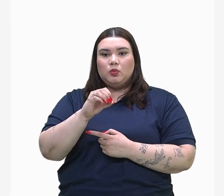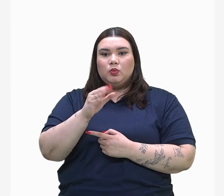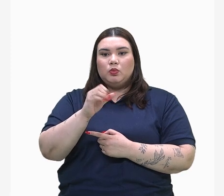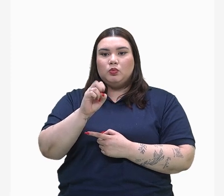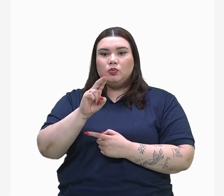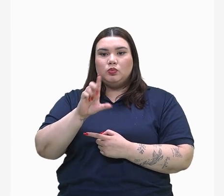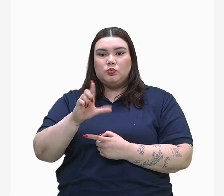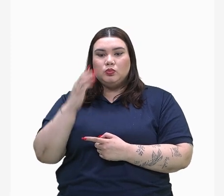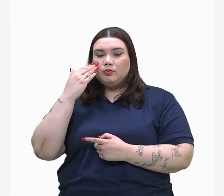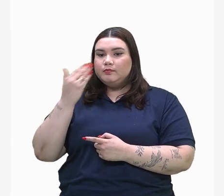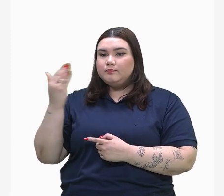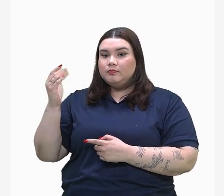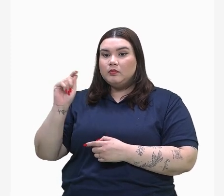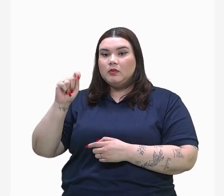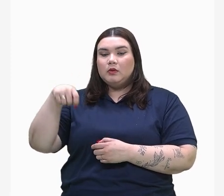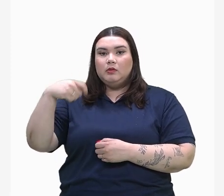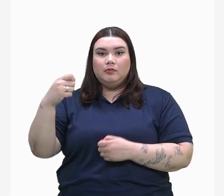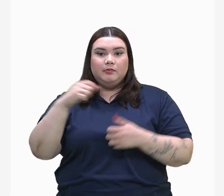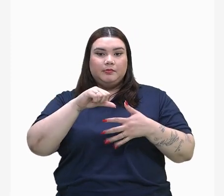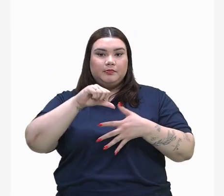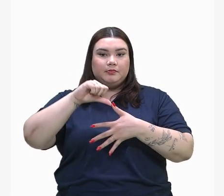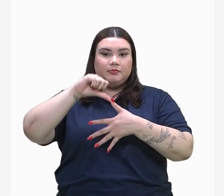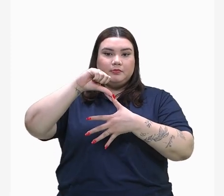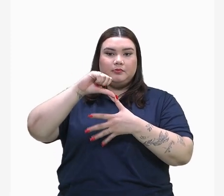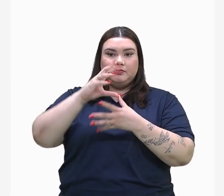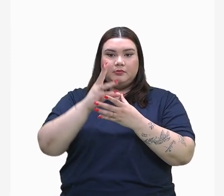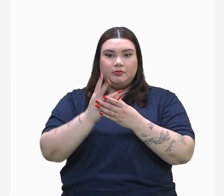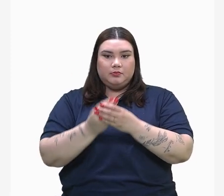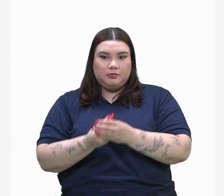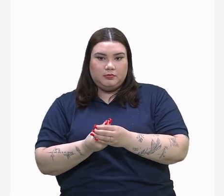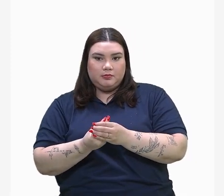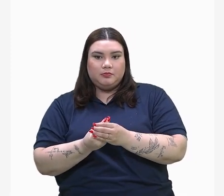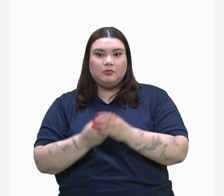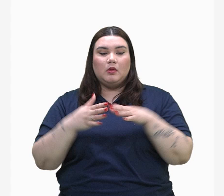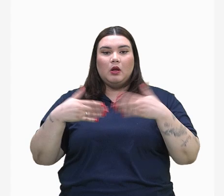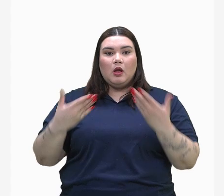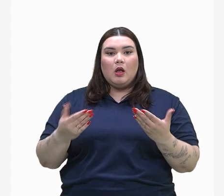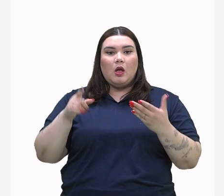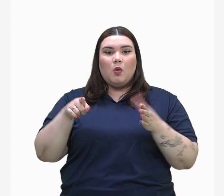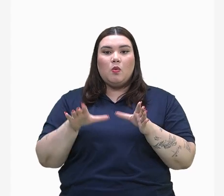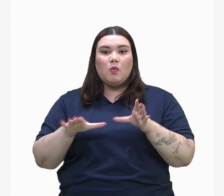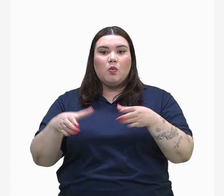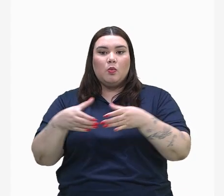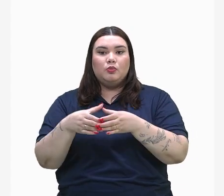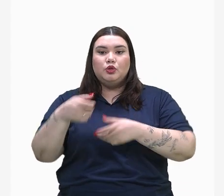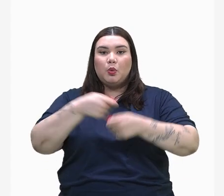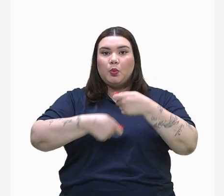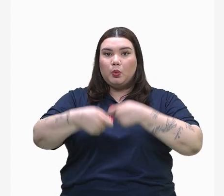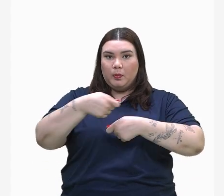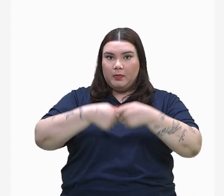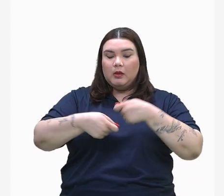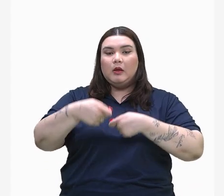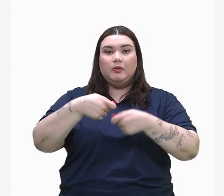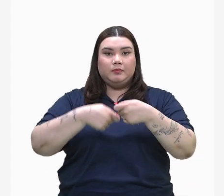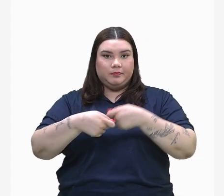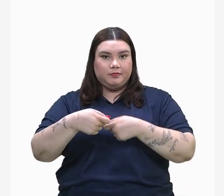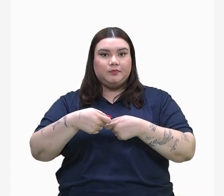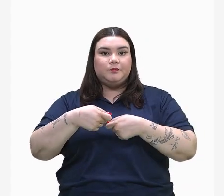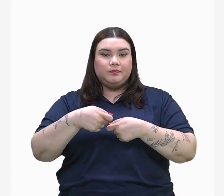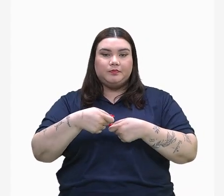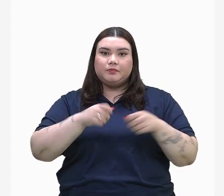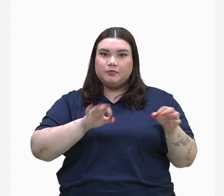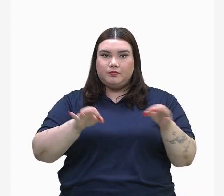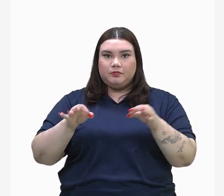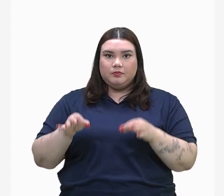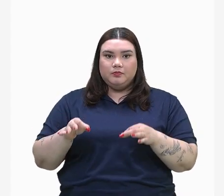Mercado Comum do Sul, gente, o Mercosul, é um bloco econômico, tá bom? Então, olha só. O Mercosul